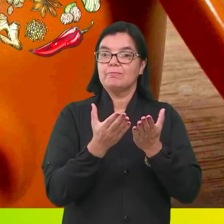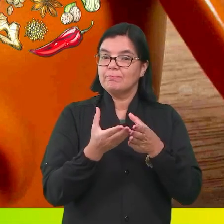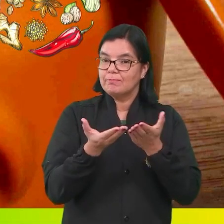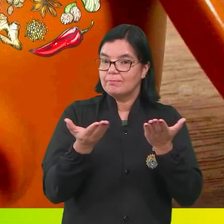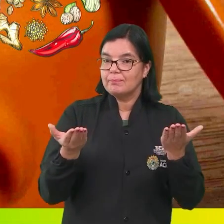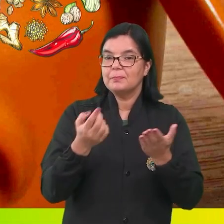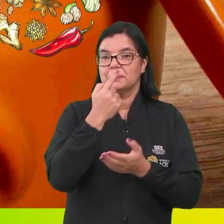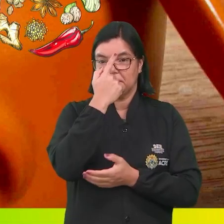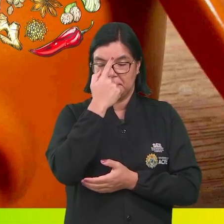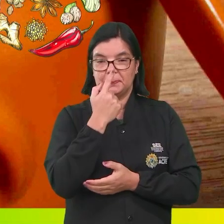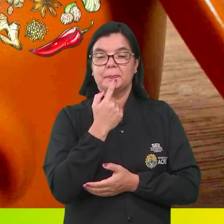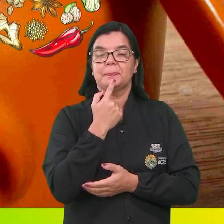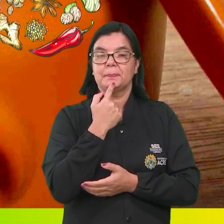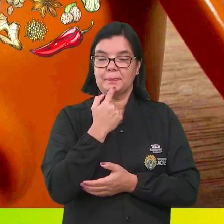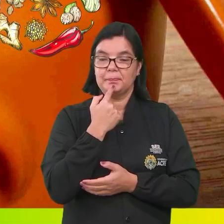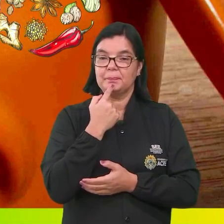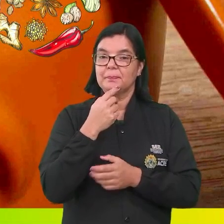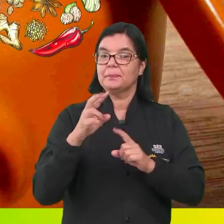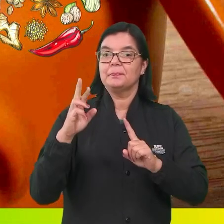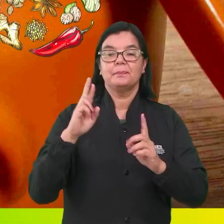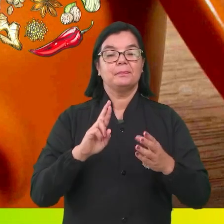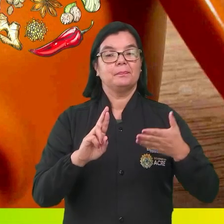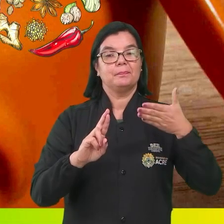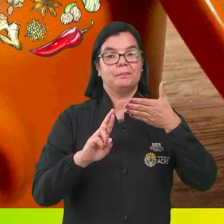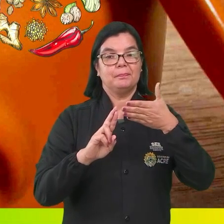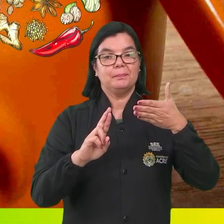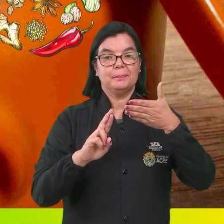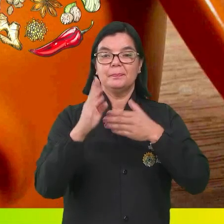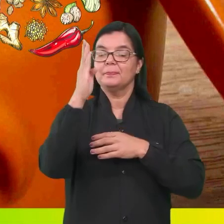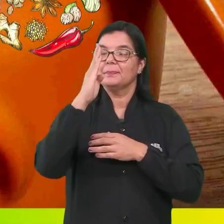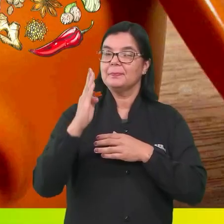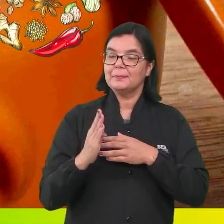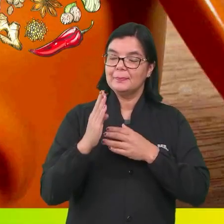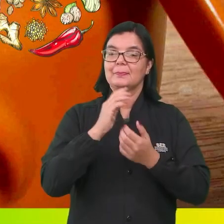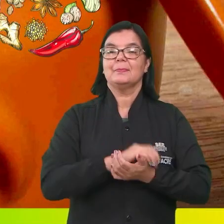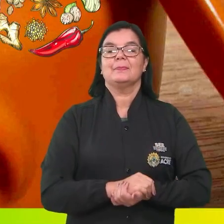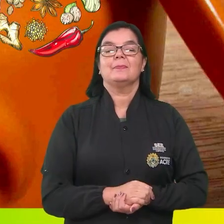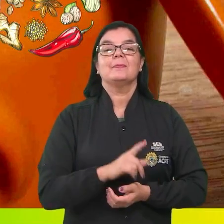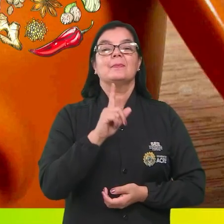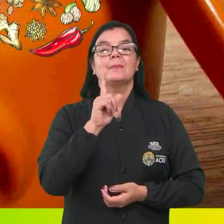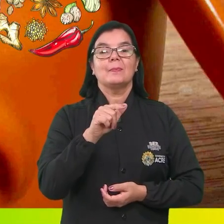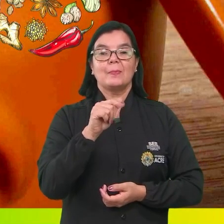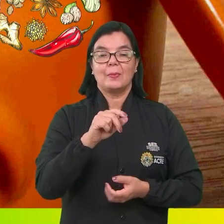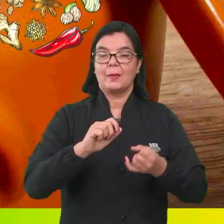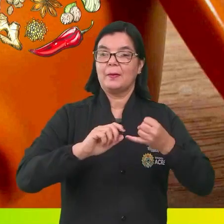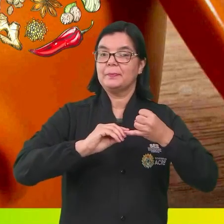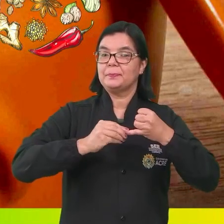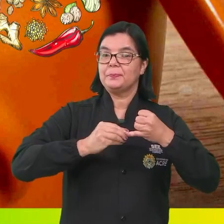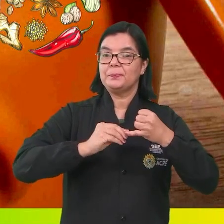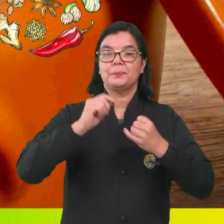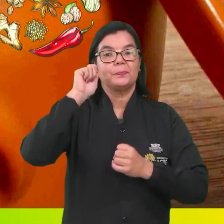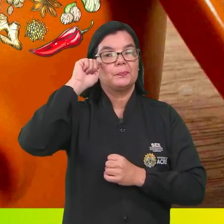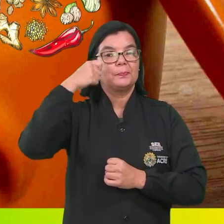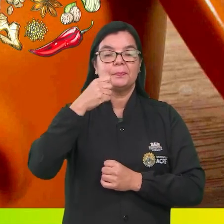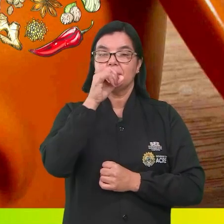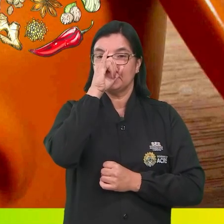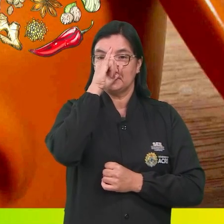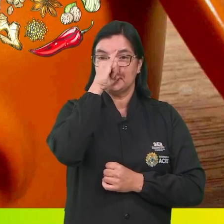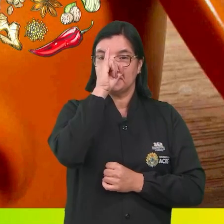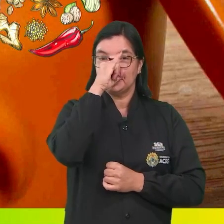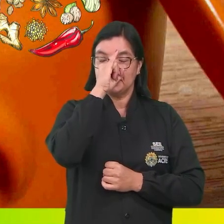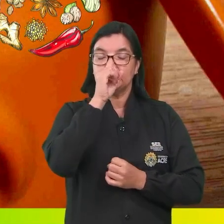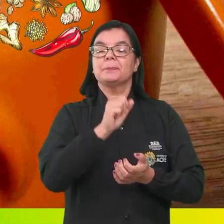maior aqui, que é uma referência do Brasil, por exemplo, que é a feijoada, que é de